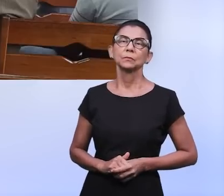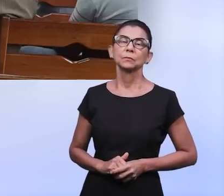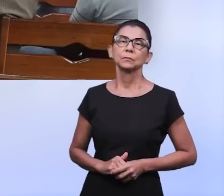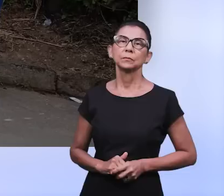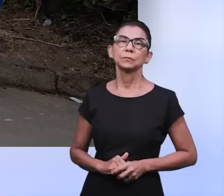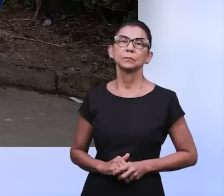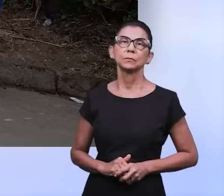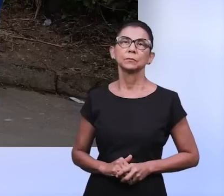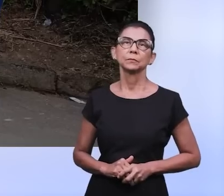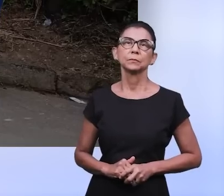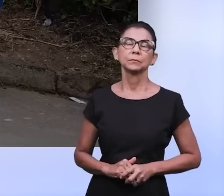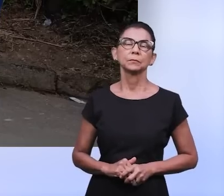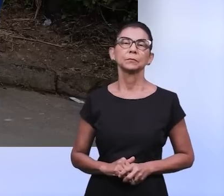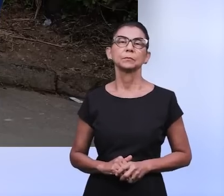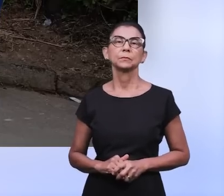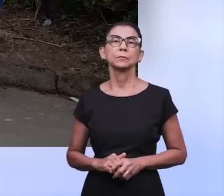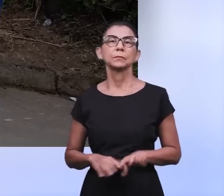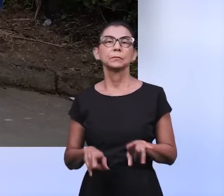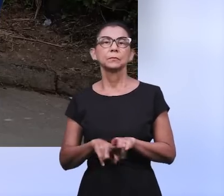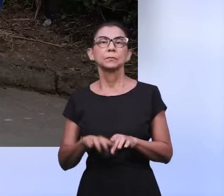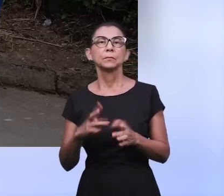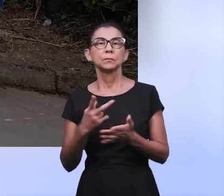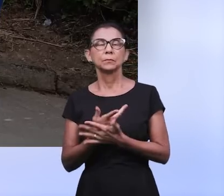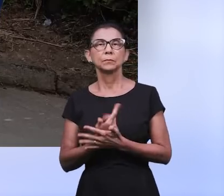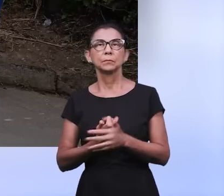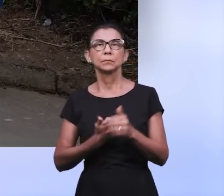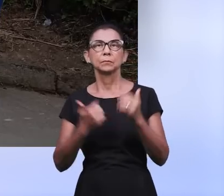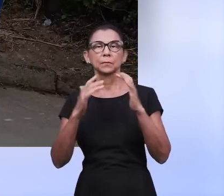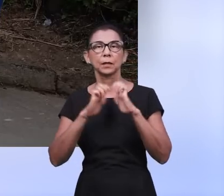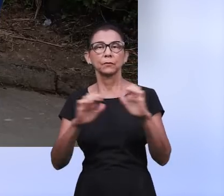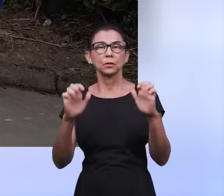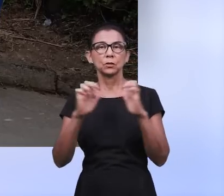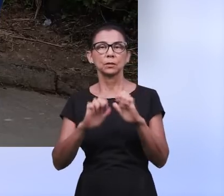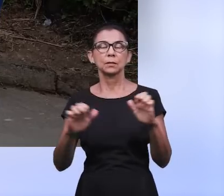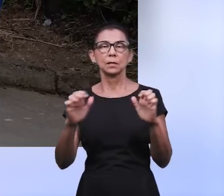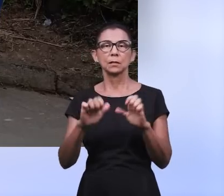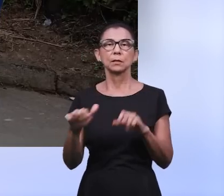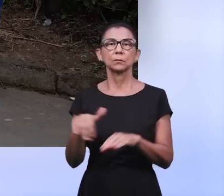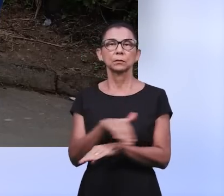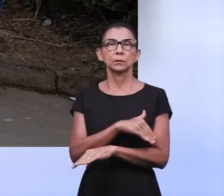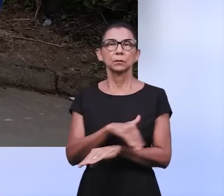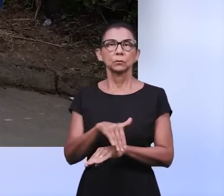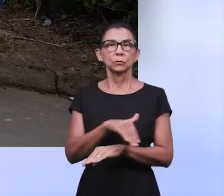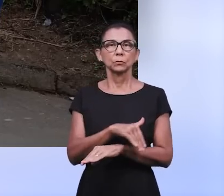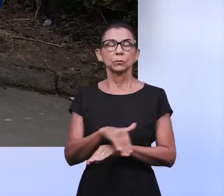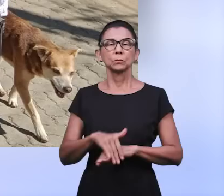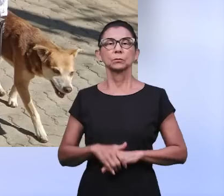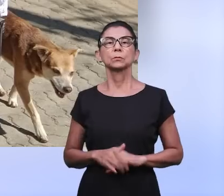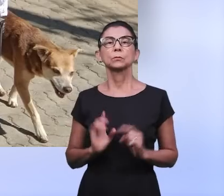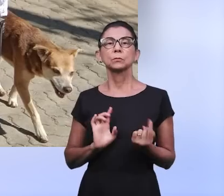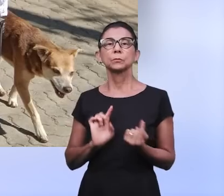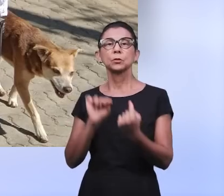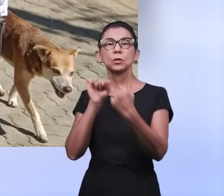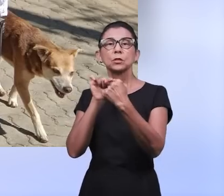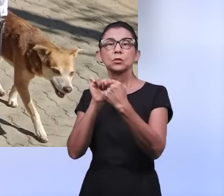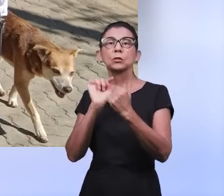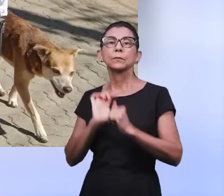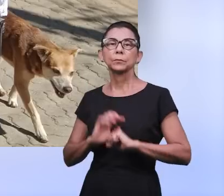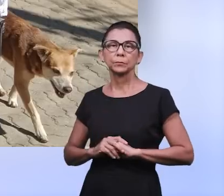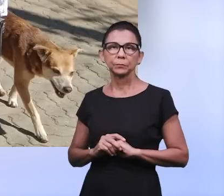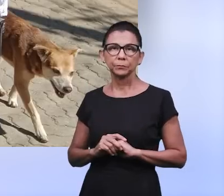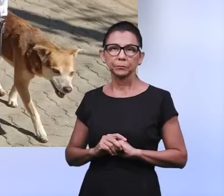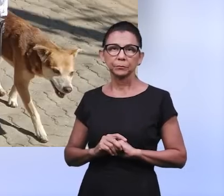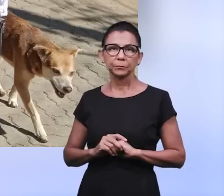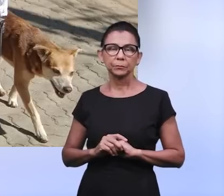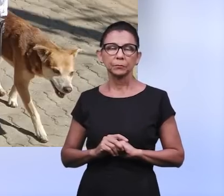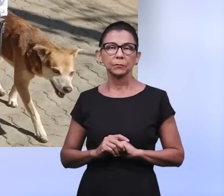vivido. E também foi realizado um trabalho de evangelização nas ruas com o propósito de convidar